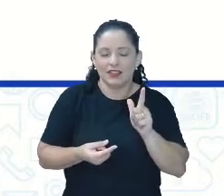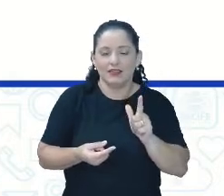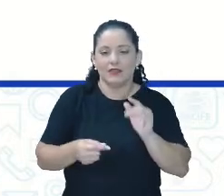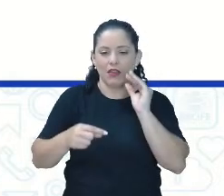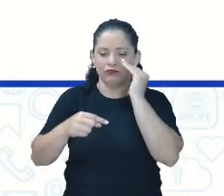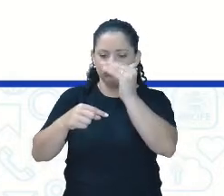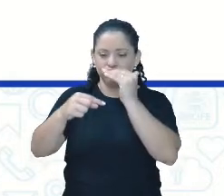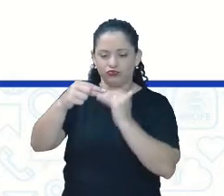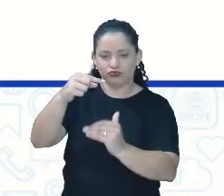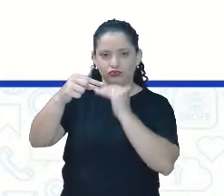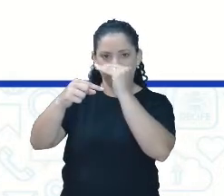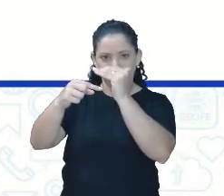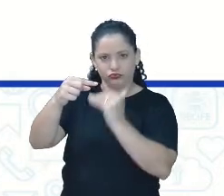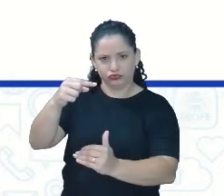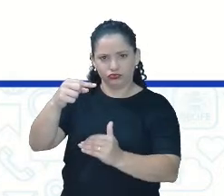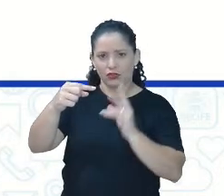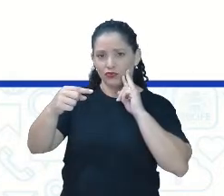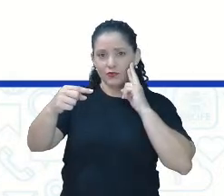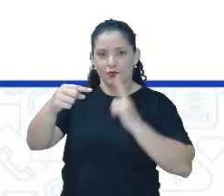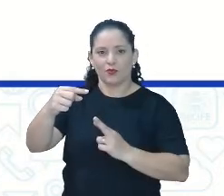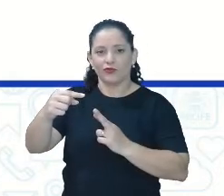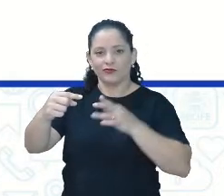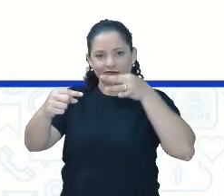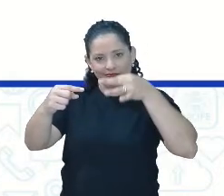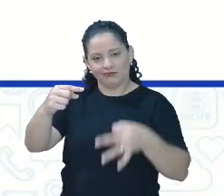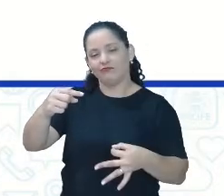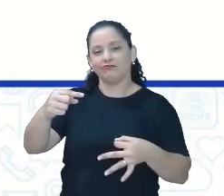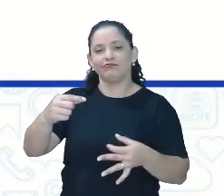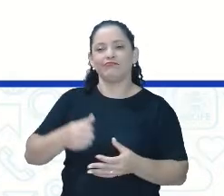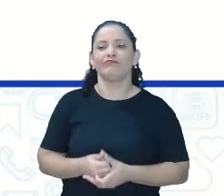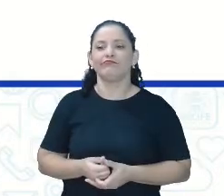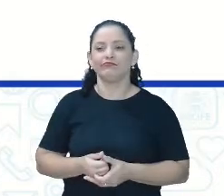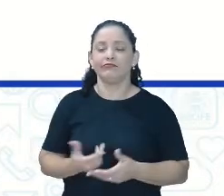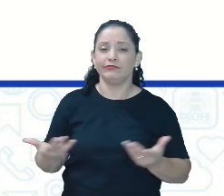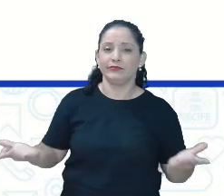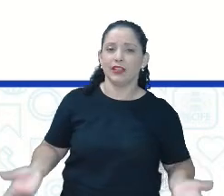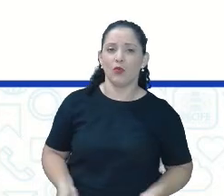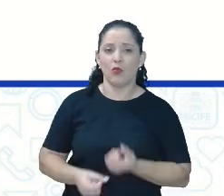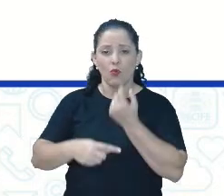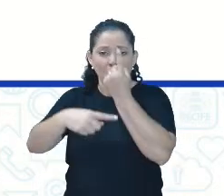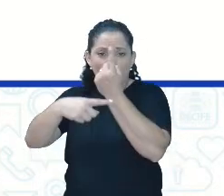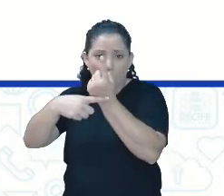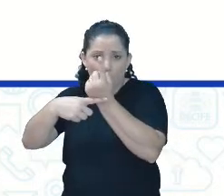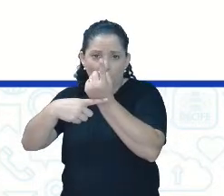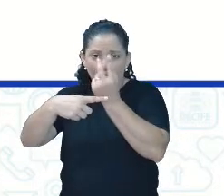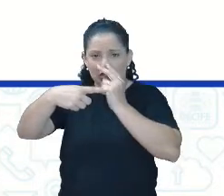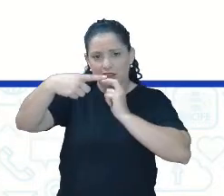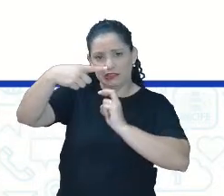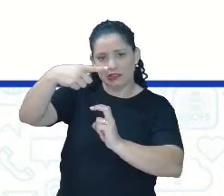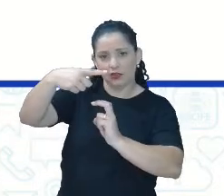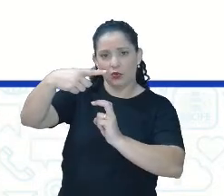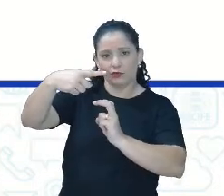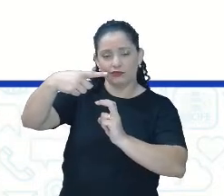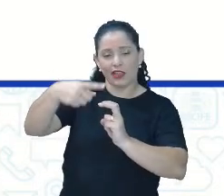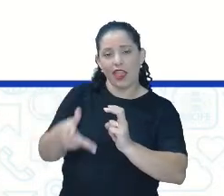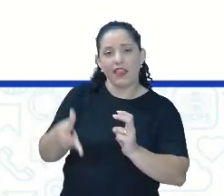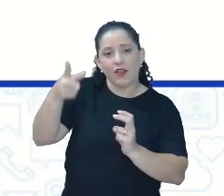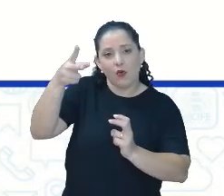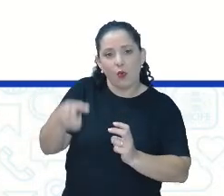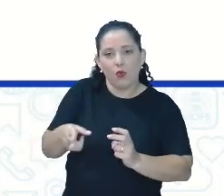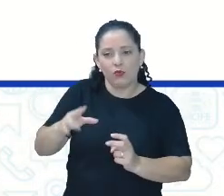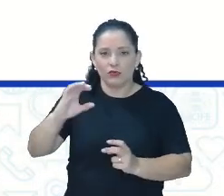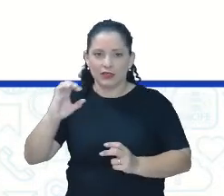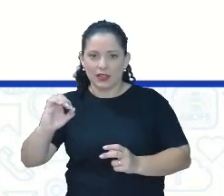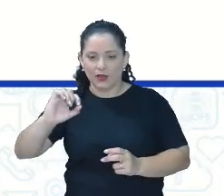vai notar que a divisão desses 2 valores aí, de 1 dividido por 5, vai dar um número decimal que é